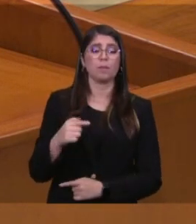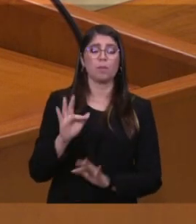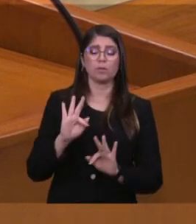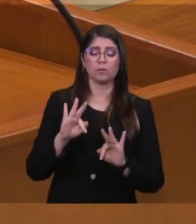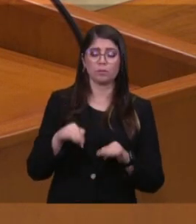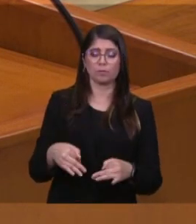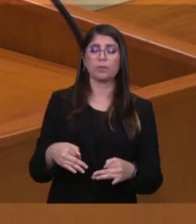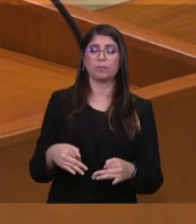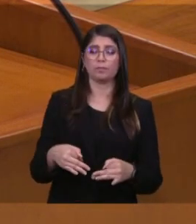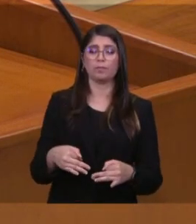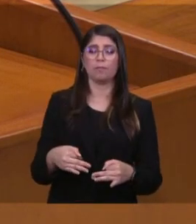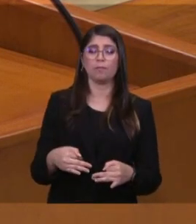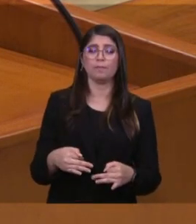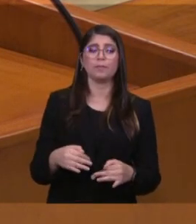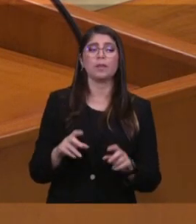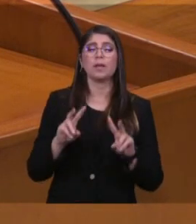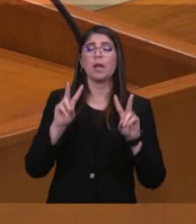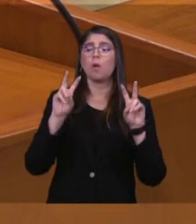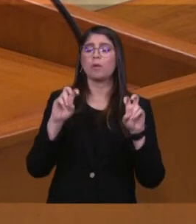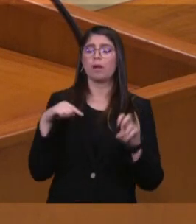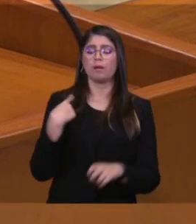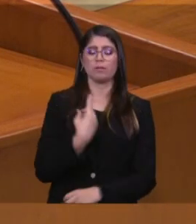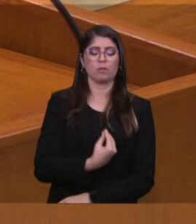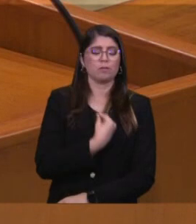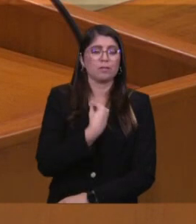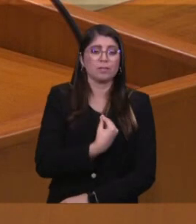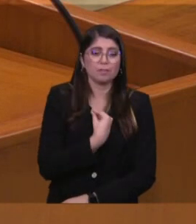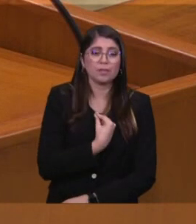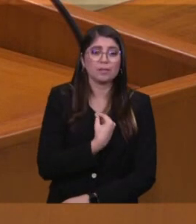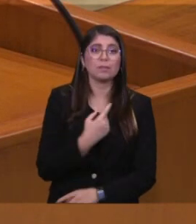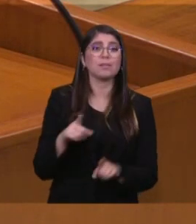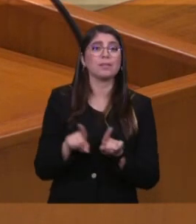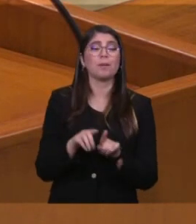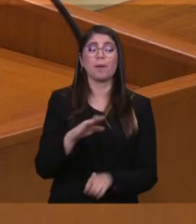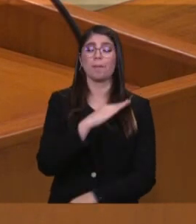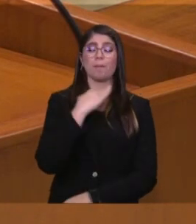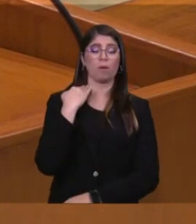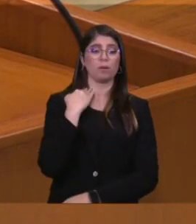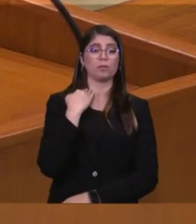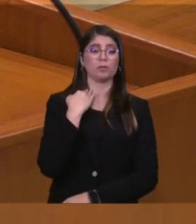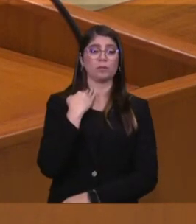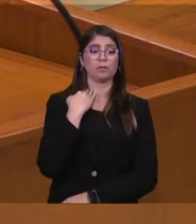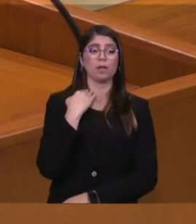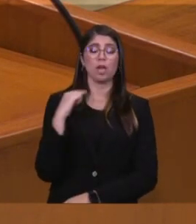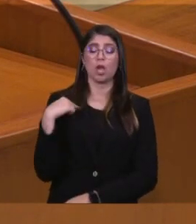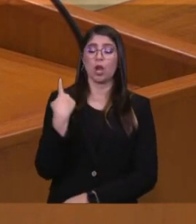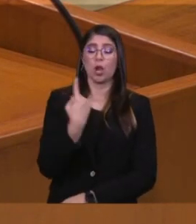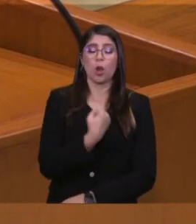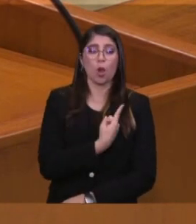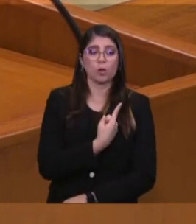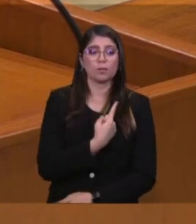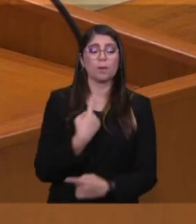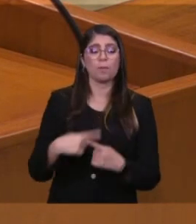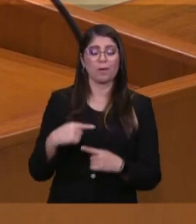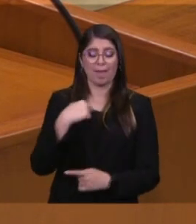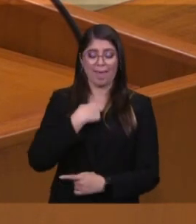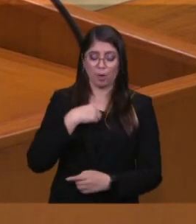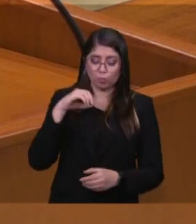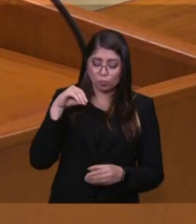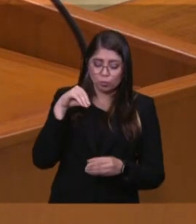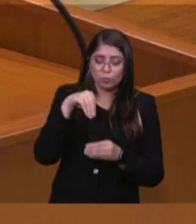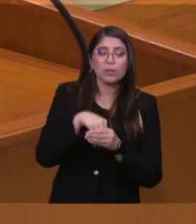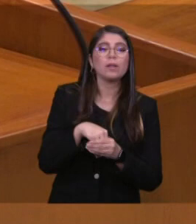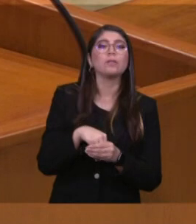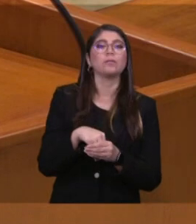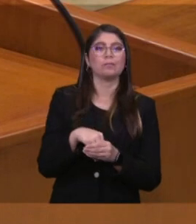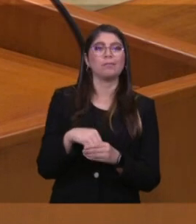ao fim e ao cabo, trata das nossas vidas e das nossas mortes. E uso o pronome nossa porque me incluo enquanto indivíduo,